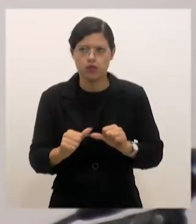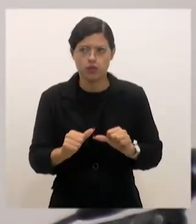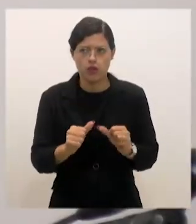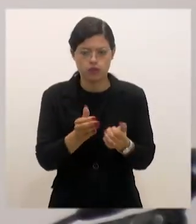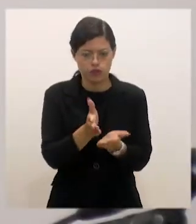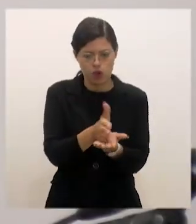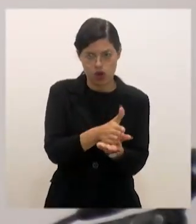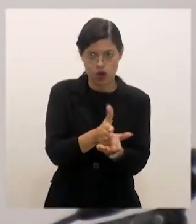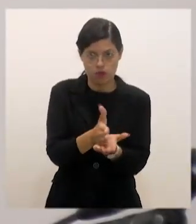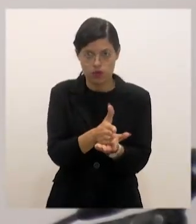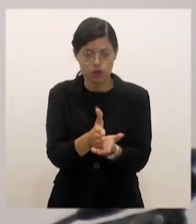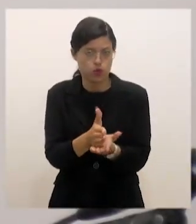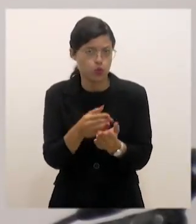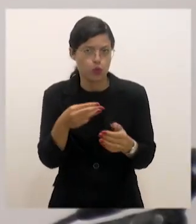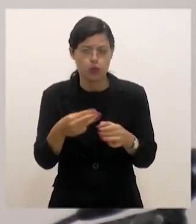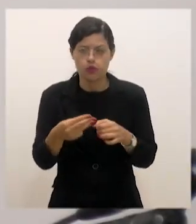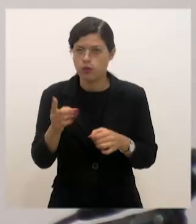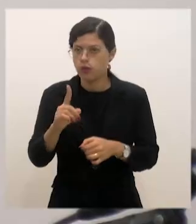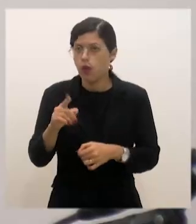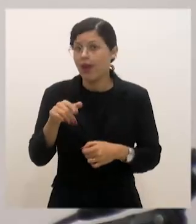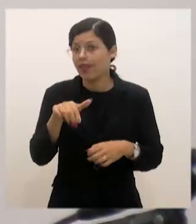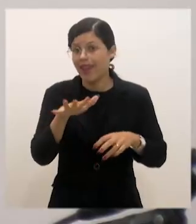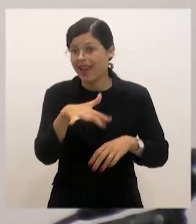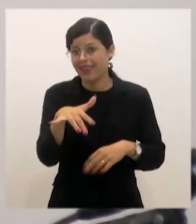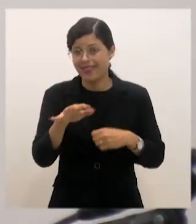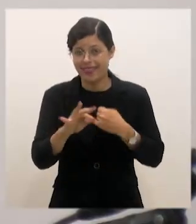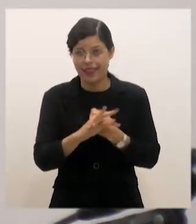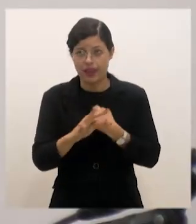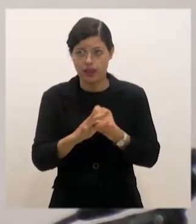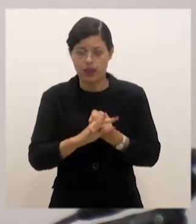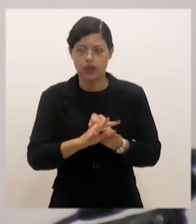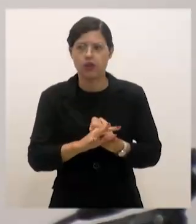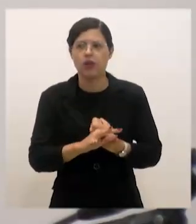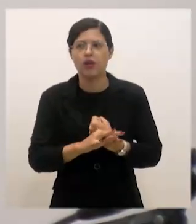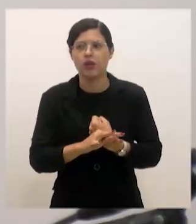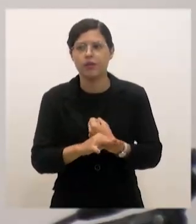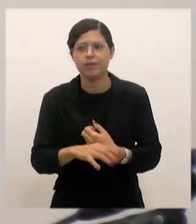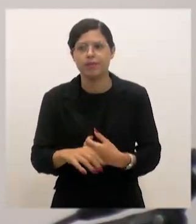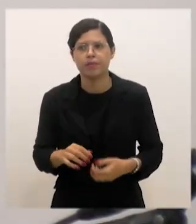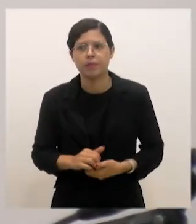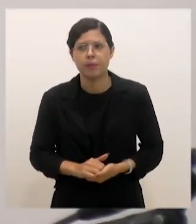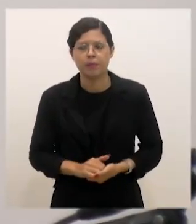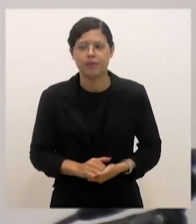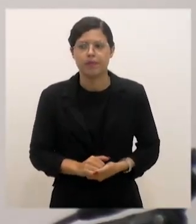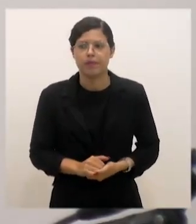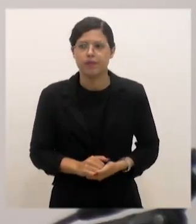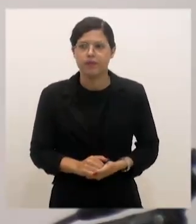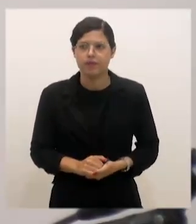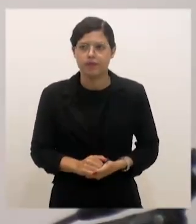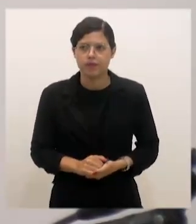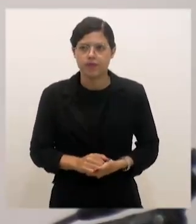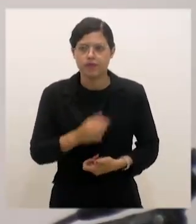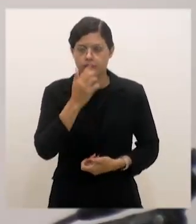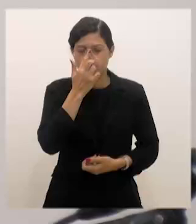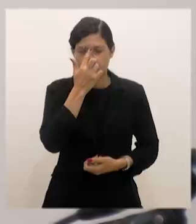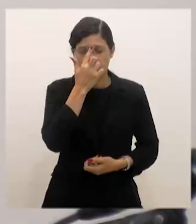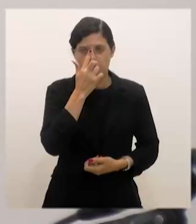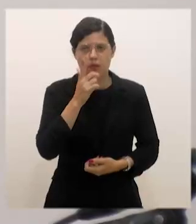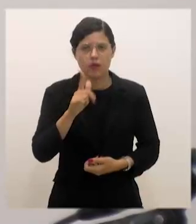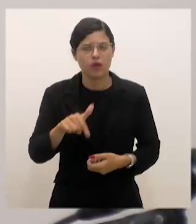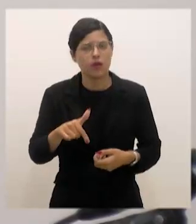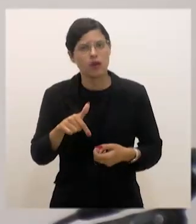É uma questão de ordem técnica, inclusive, né, que adequa o diploma legal, que são as reais